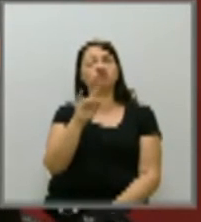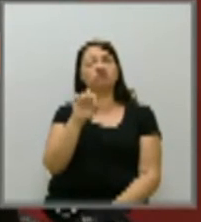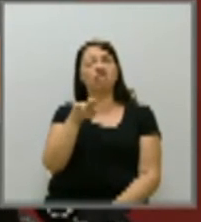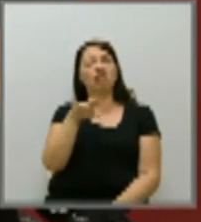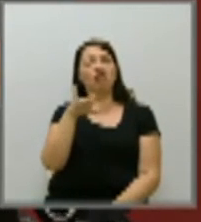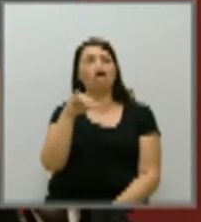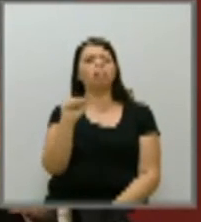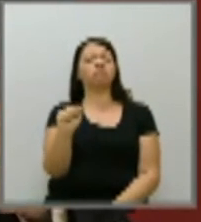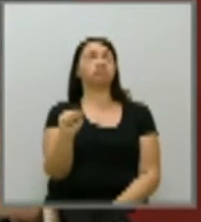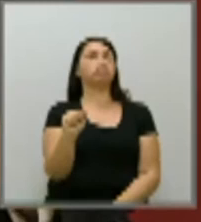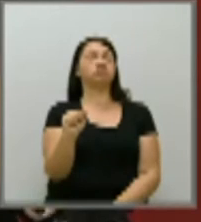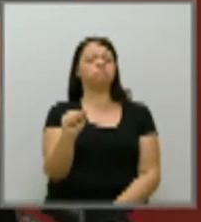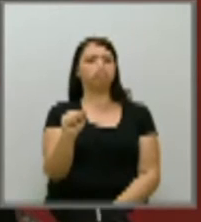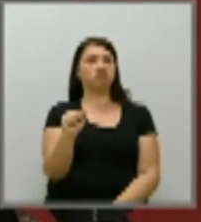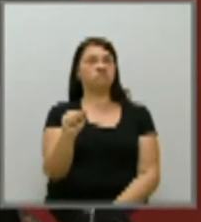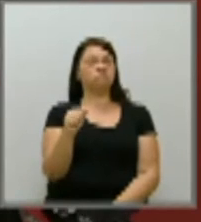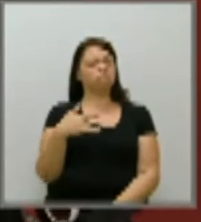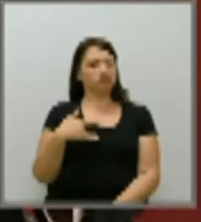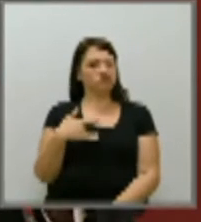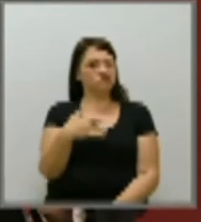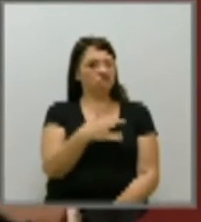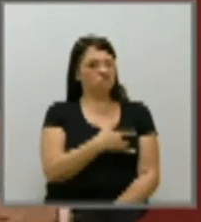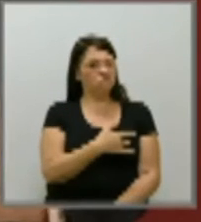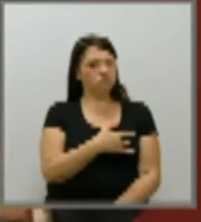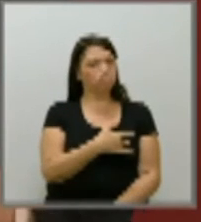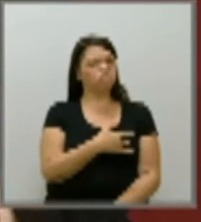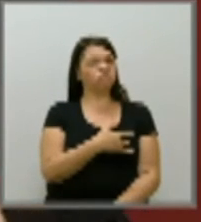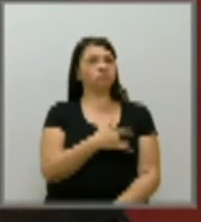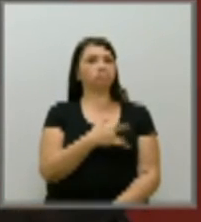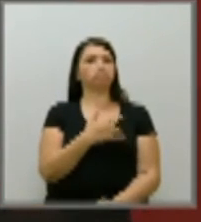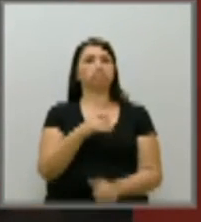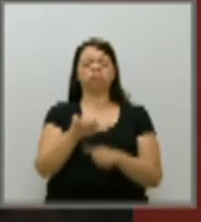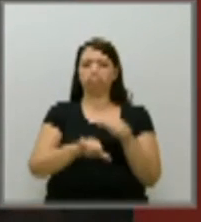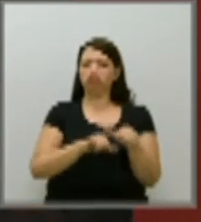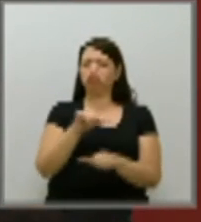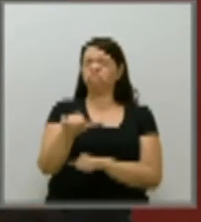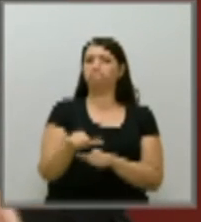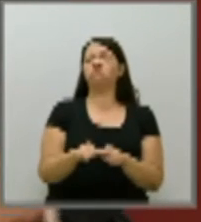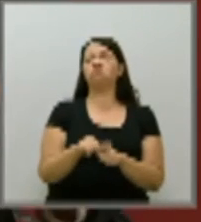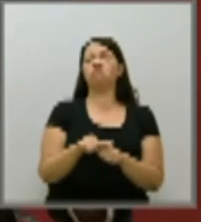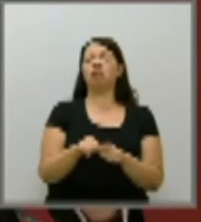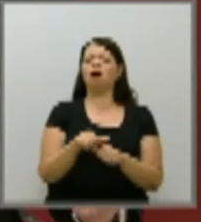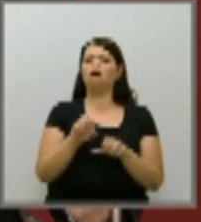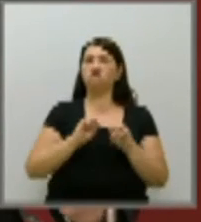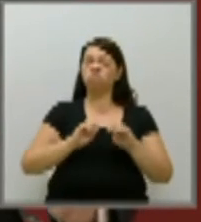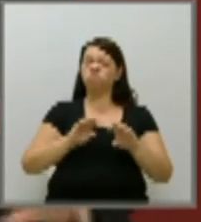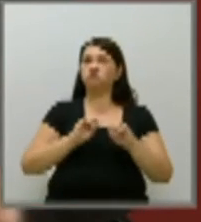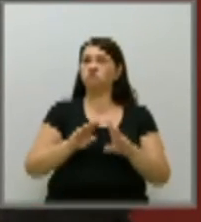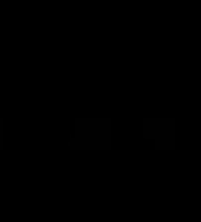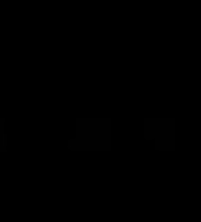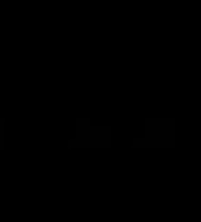de previdência à saúde, quer transformar a educação numa grande